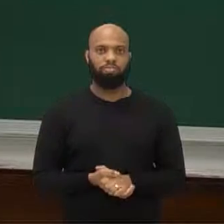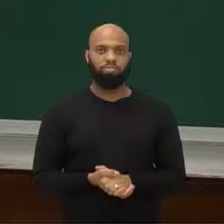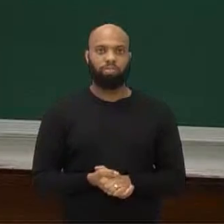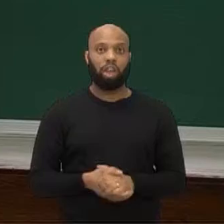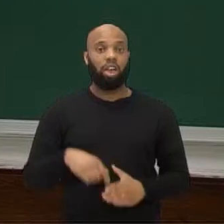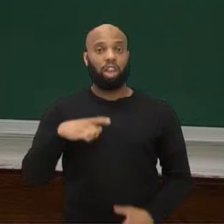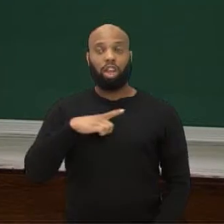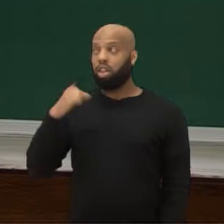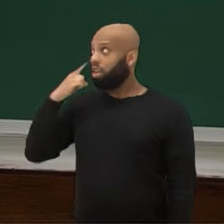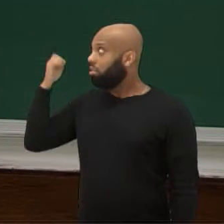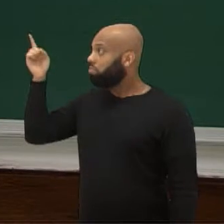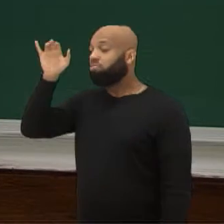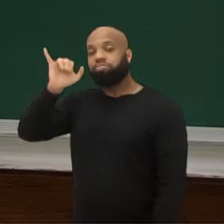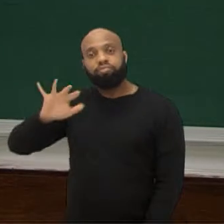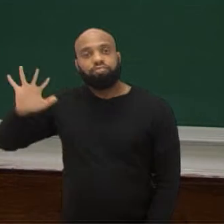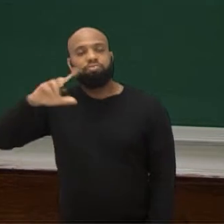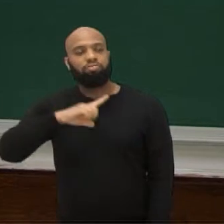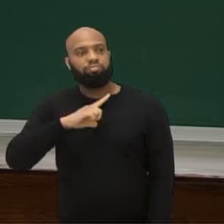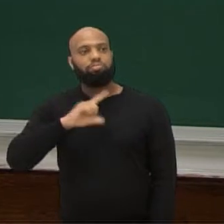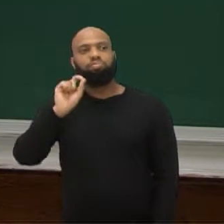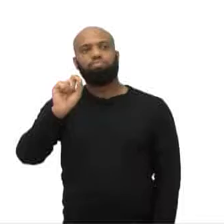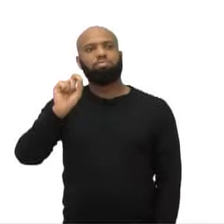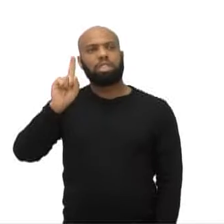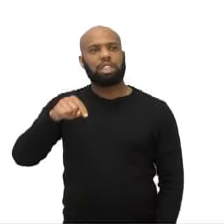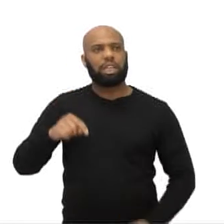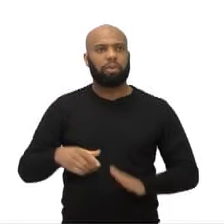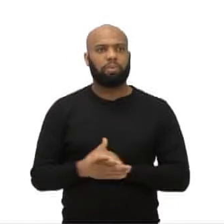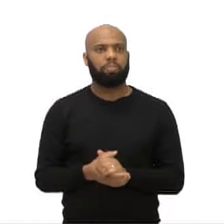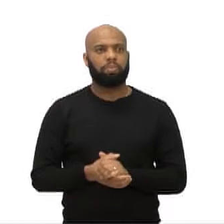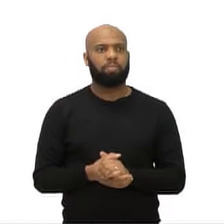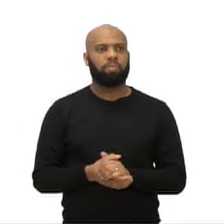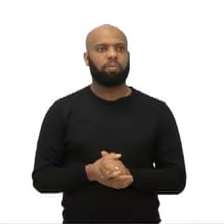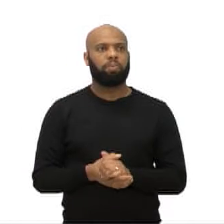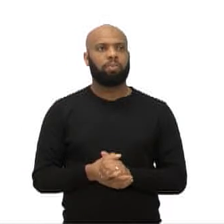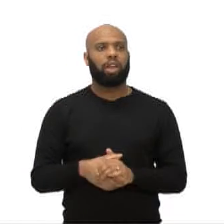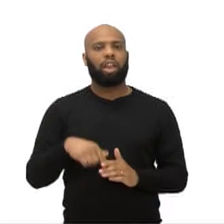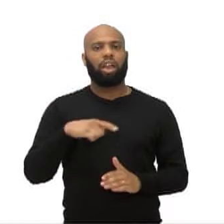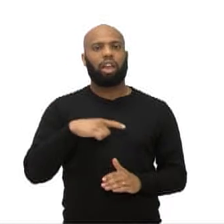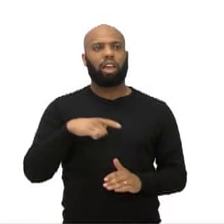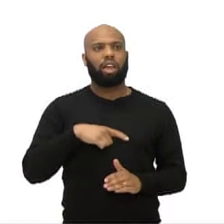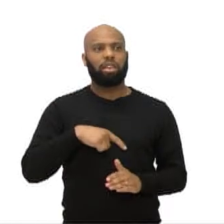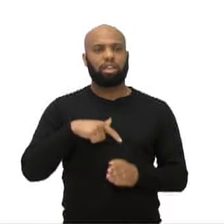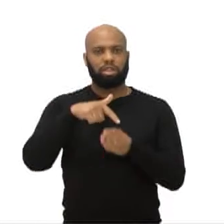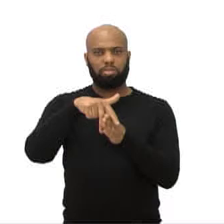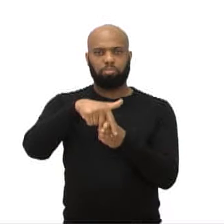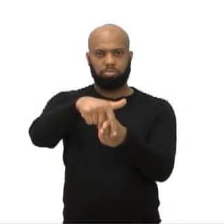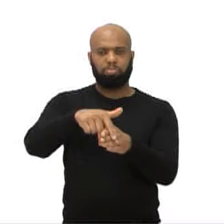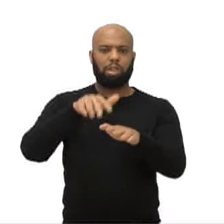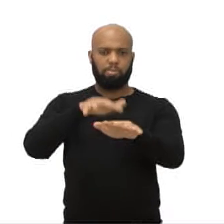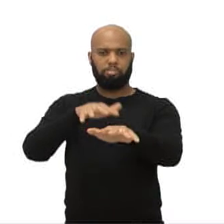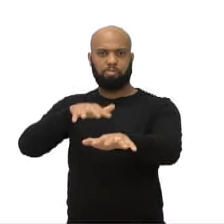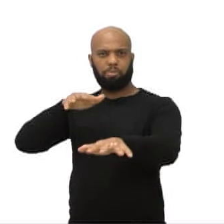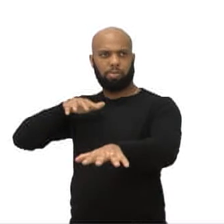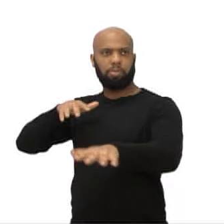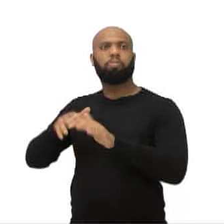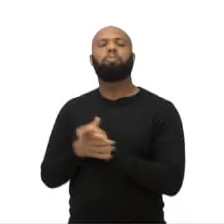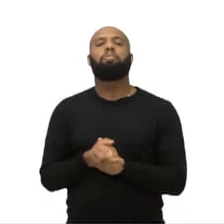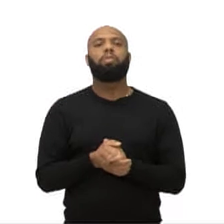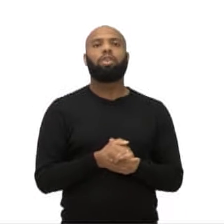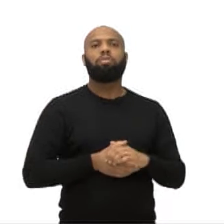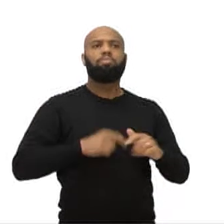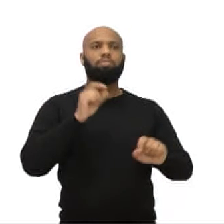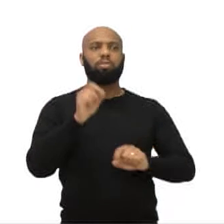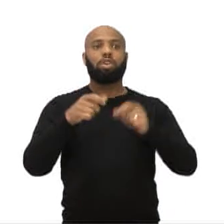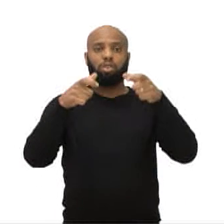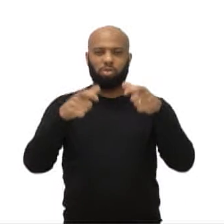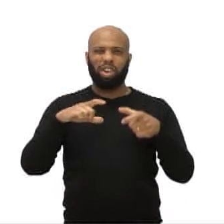Aqui uma imagem, certo? Carga de cavalaria, do autor Guilherme Littrán, que encontra-se